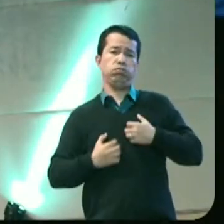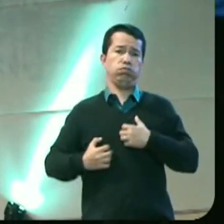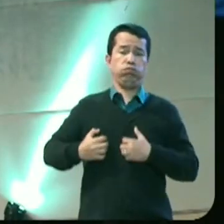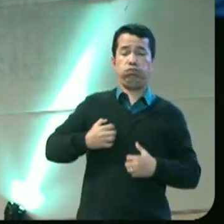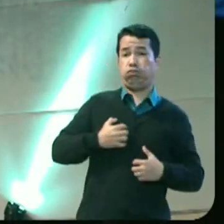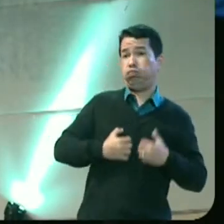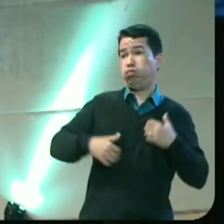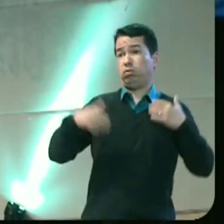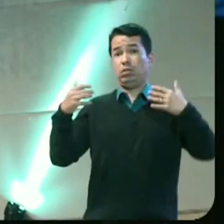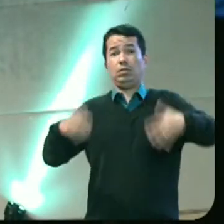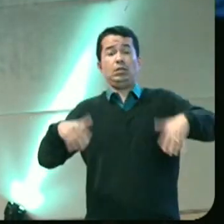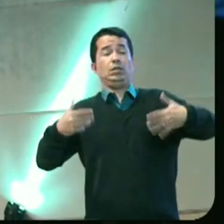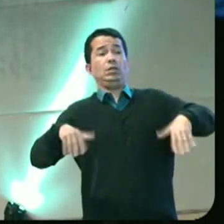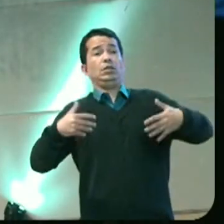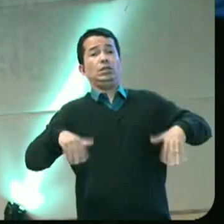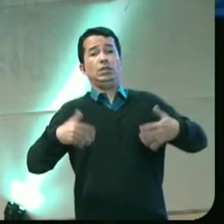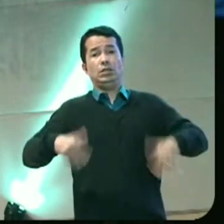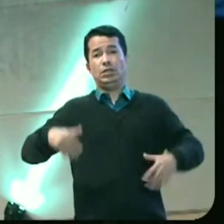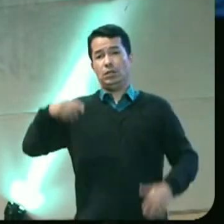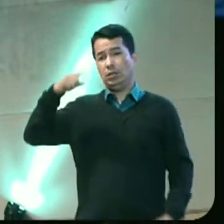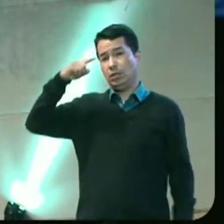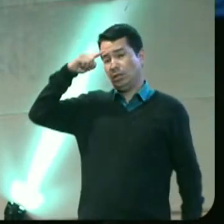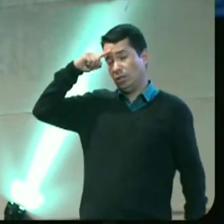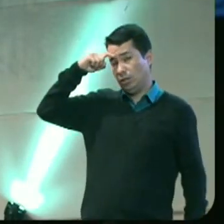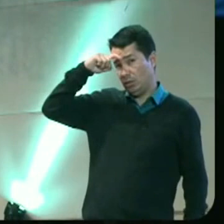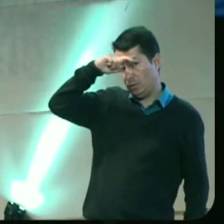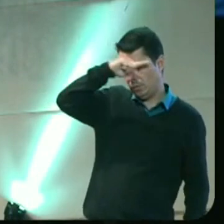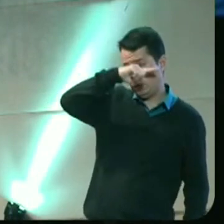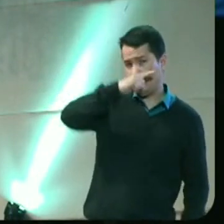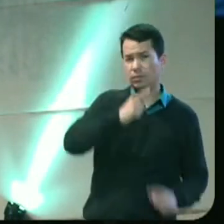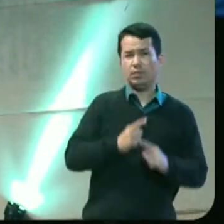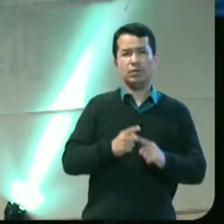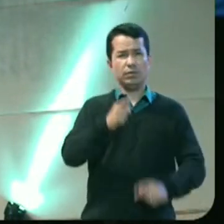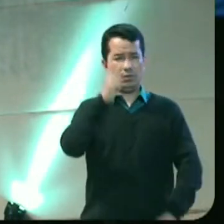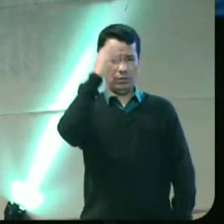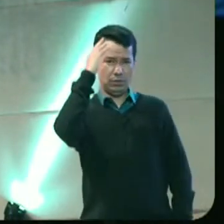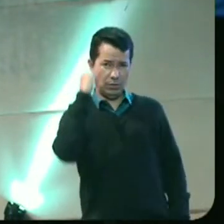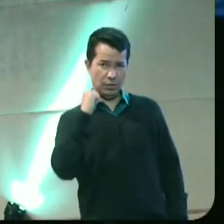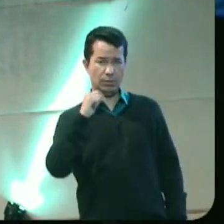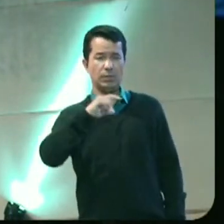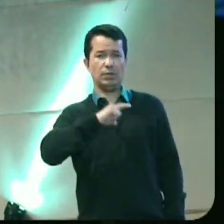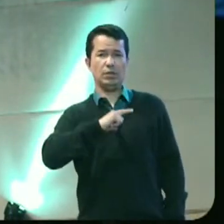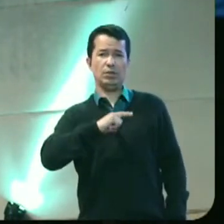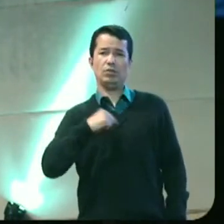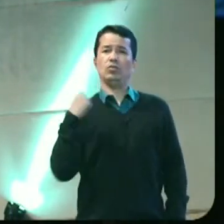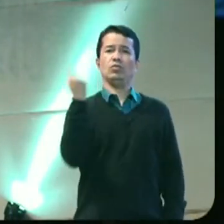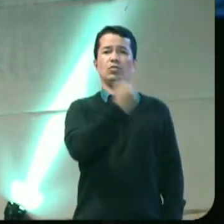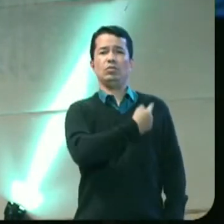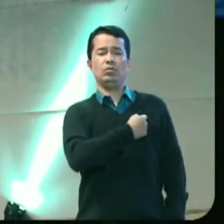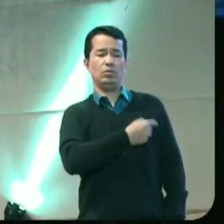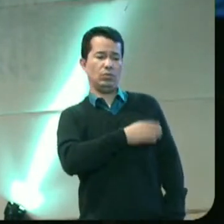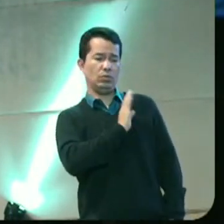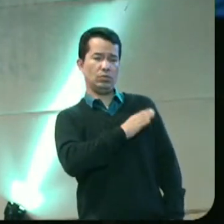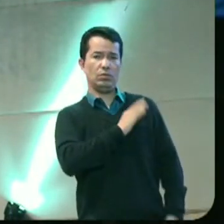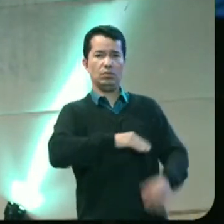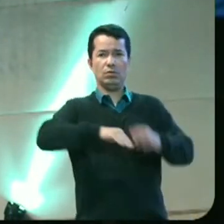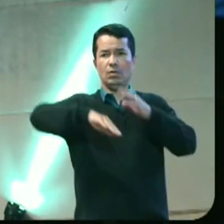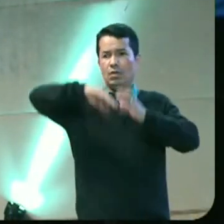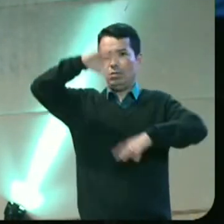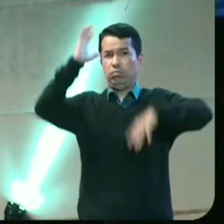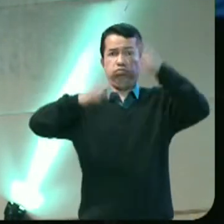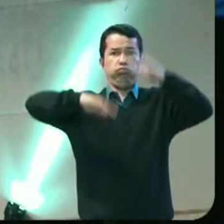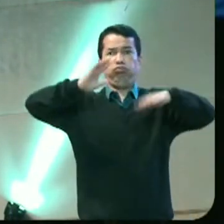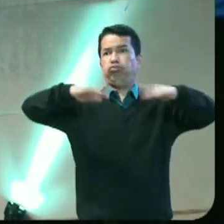diante de Deus, falando: Senhor, cuida, porque o meu coração é um mar revolto, mas o Senhor tem poder